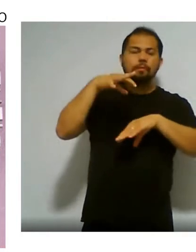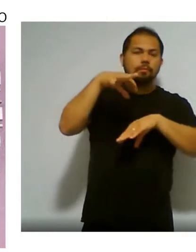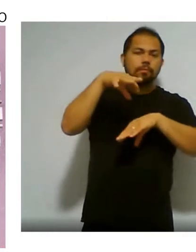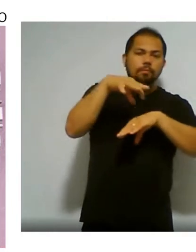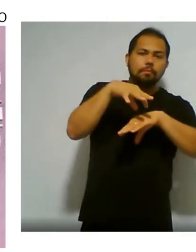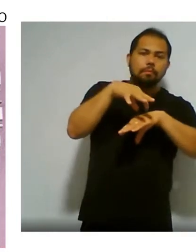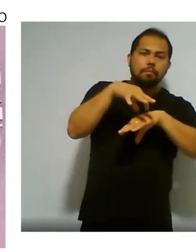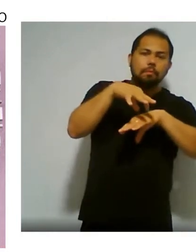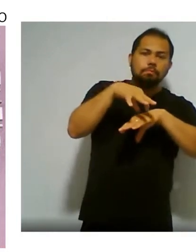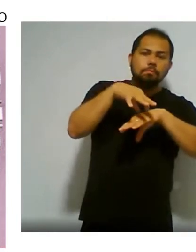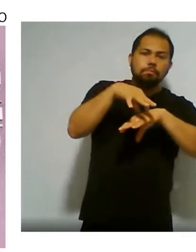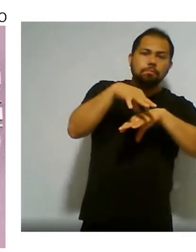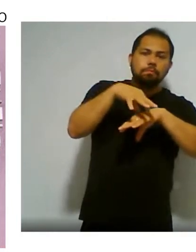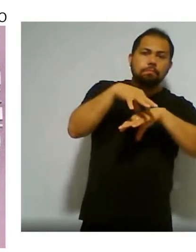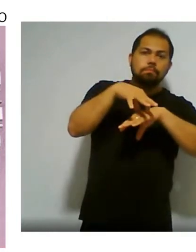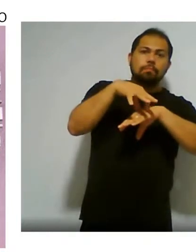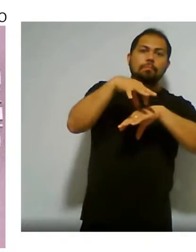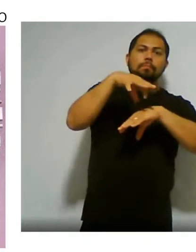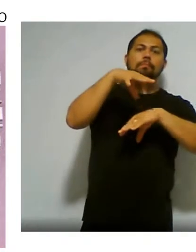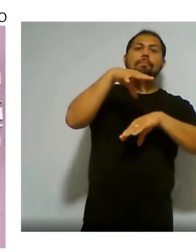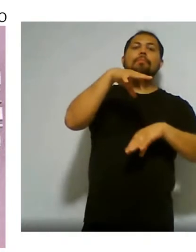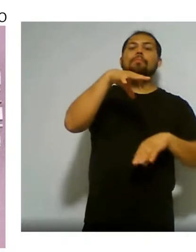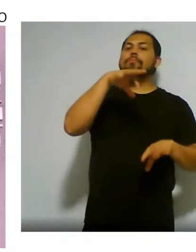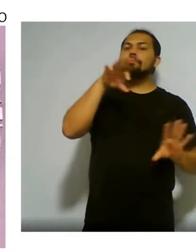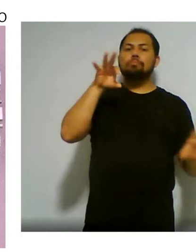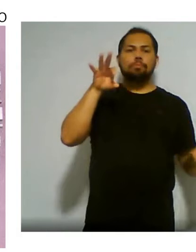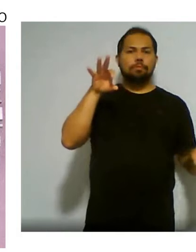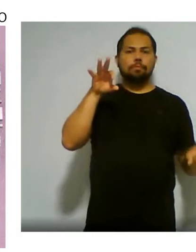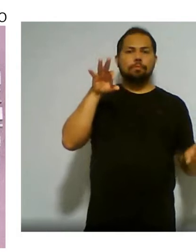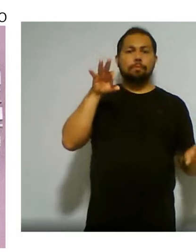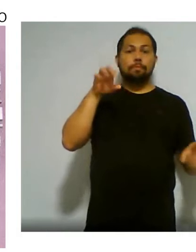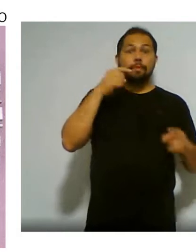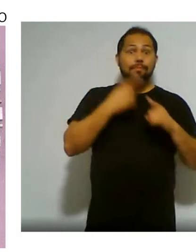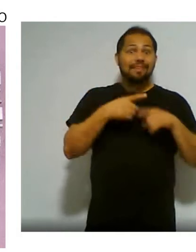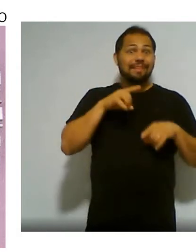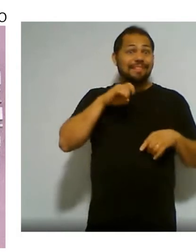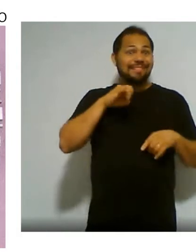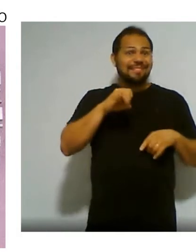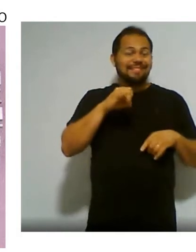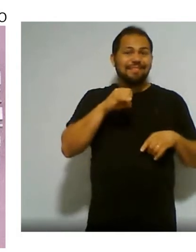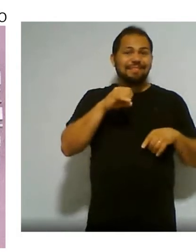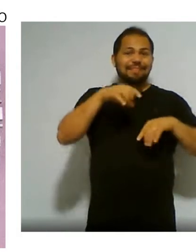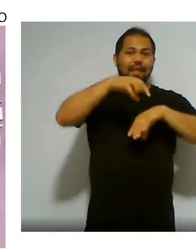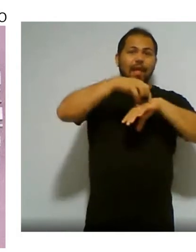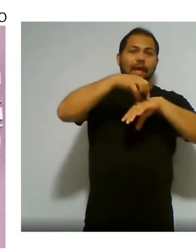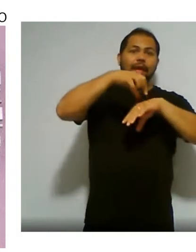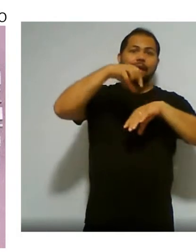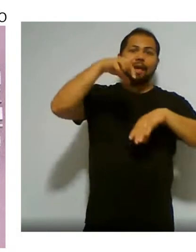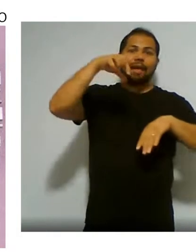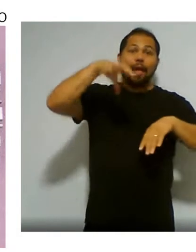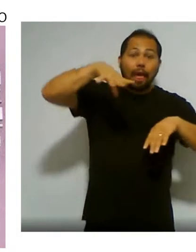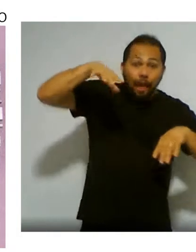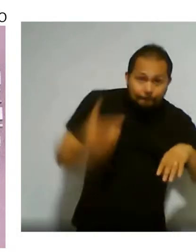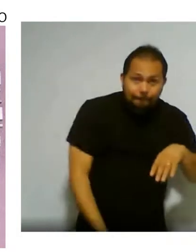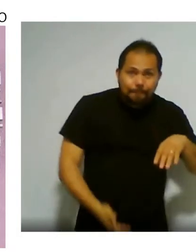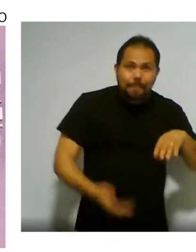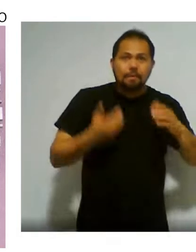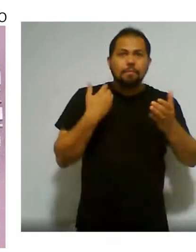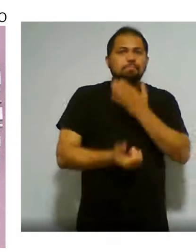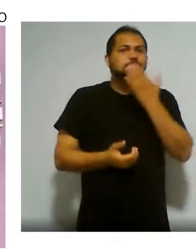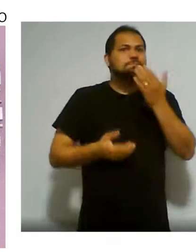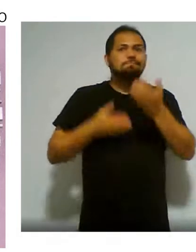extrema necessidade. Porque uma vez que você retirou o processador, se ele cair de sua mão, muito provavelmente você vai perder o processador. Só pelo aquele choque no